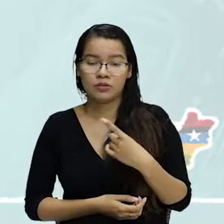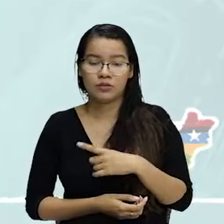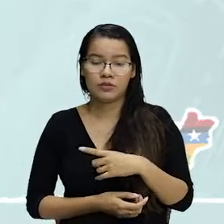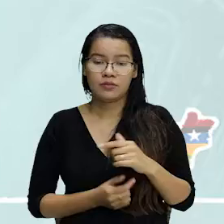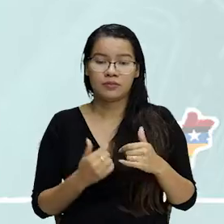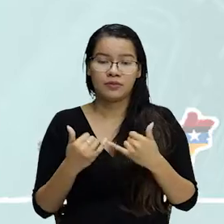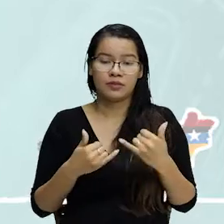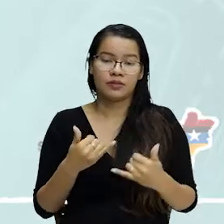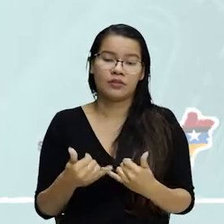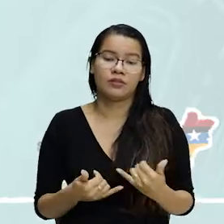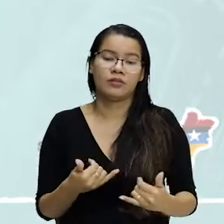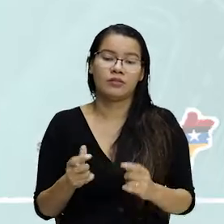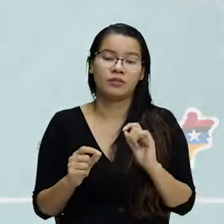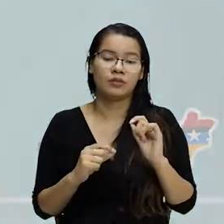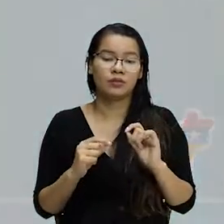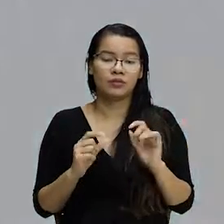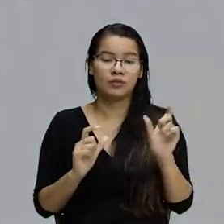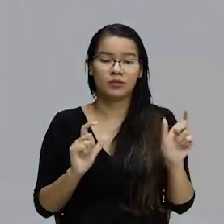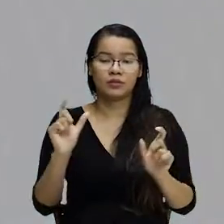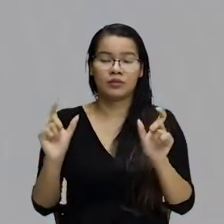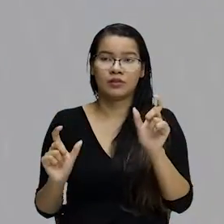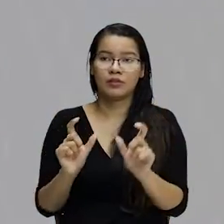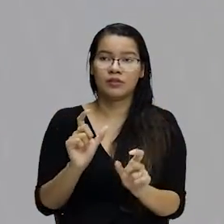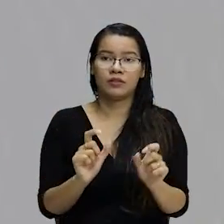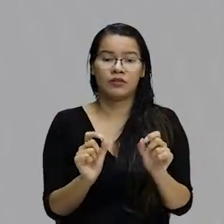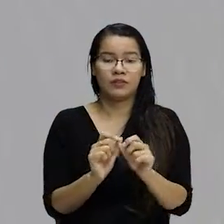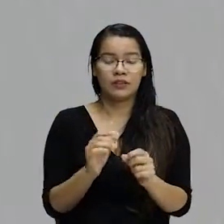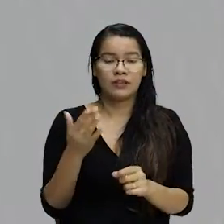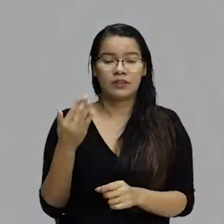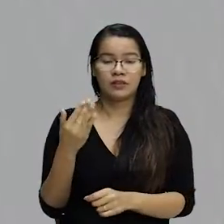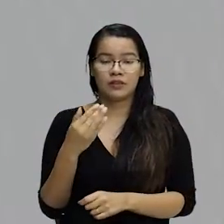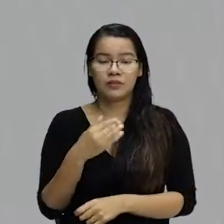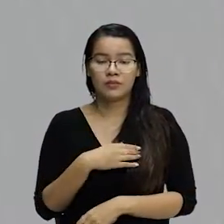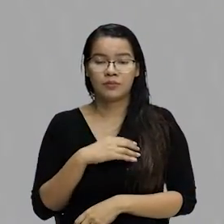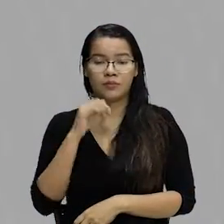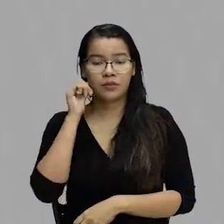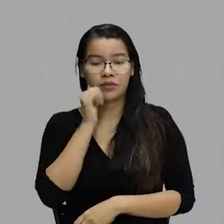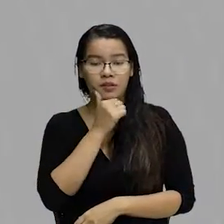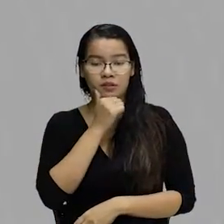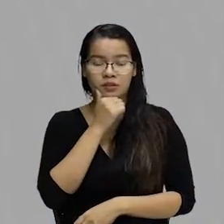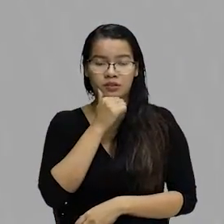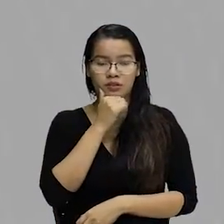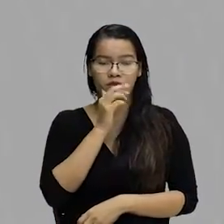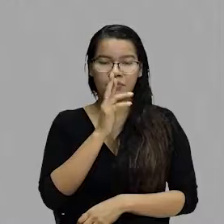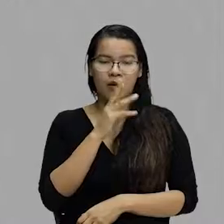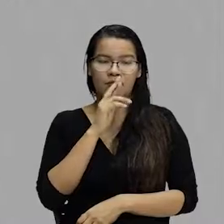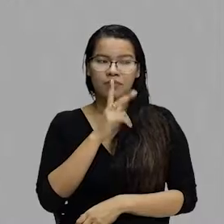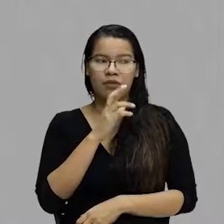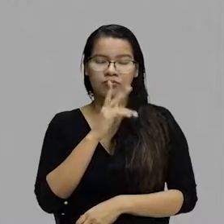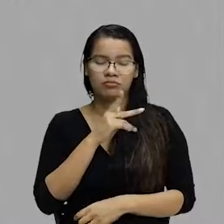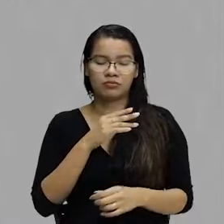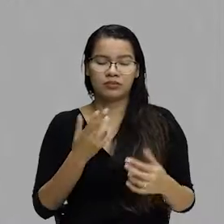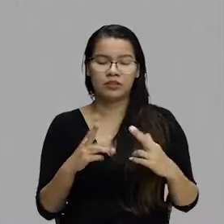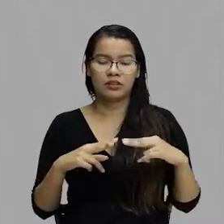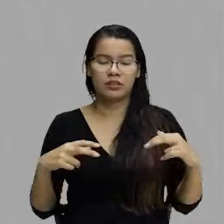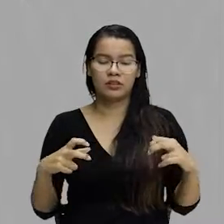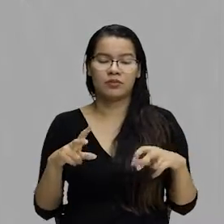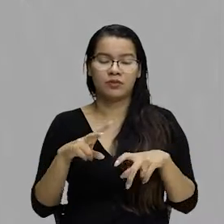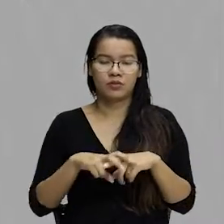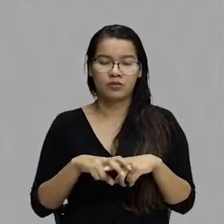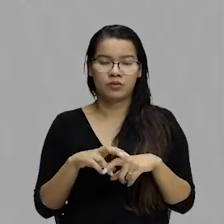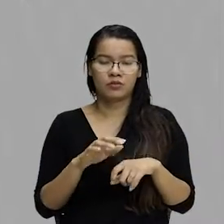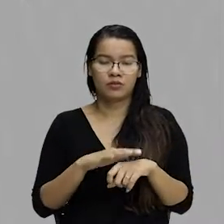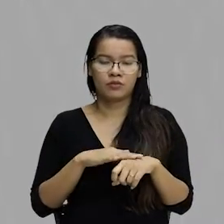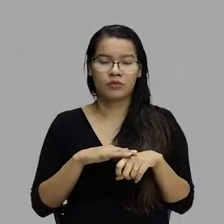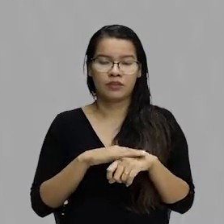estereótipos que o Arthur Azevedo fez naquela época. Né? Mulheres fofoqueiras que sentam para conversar sobre a vida dos outros, onde elas mesmas